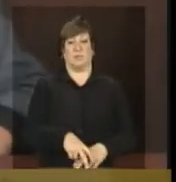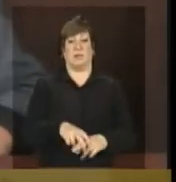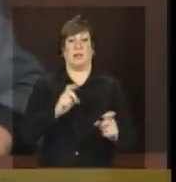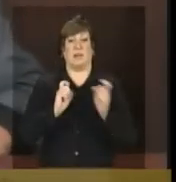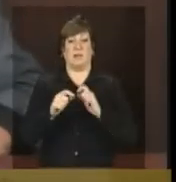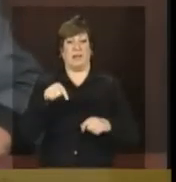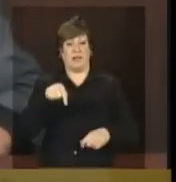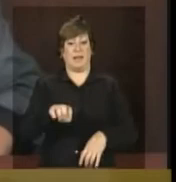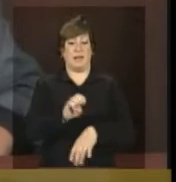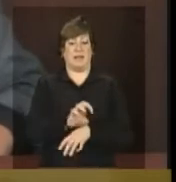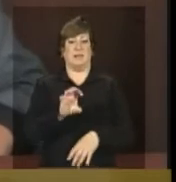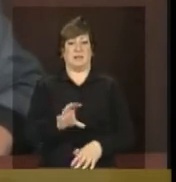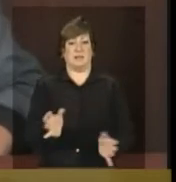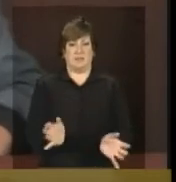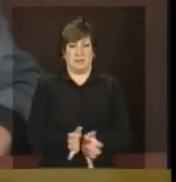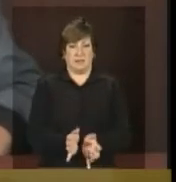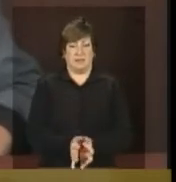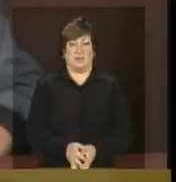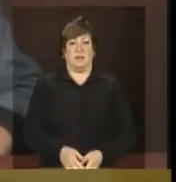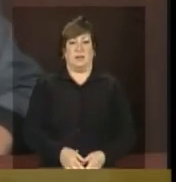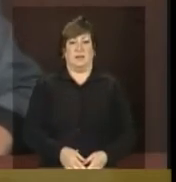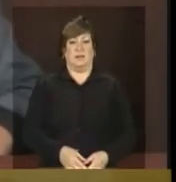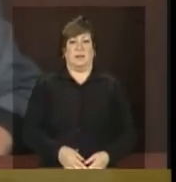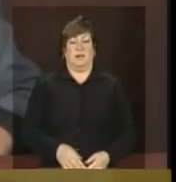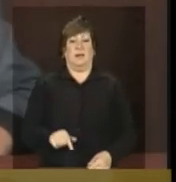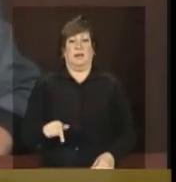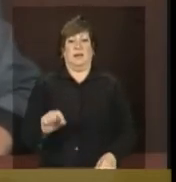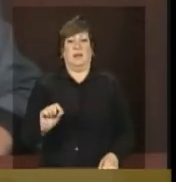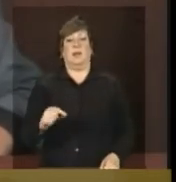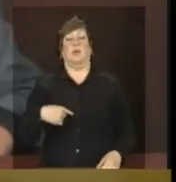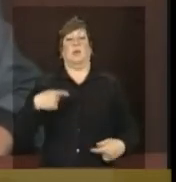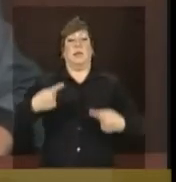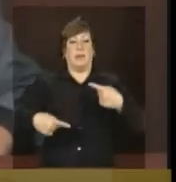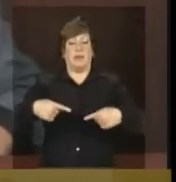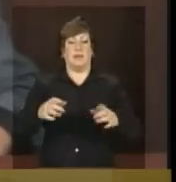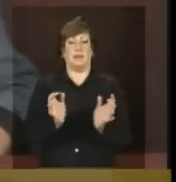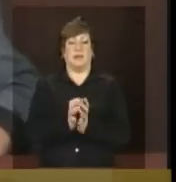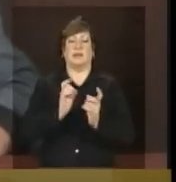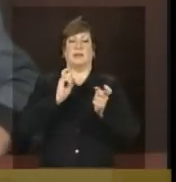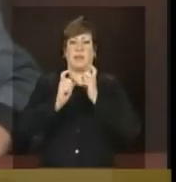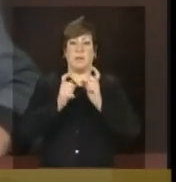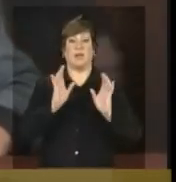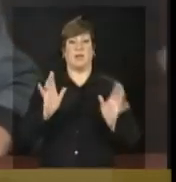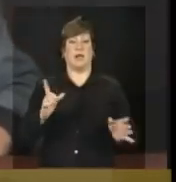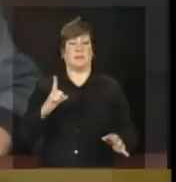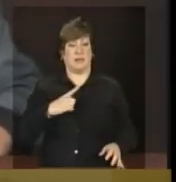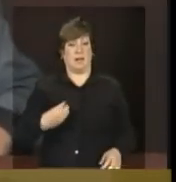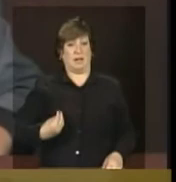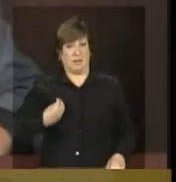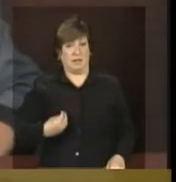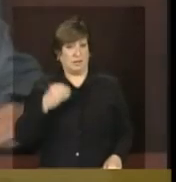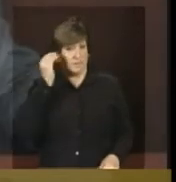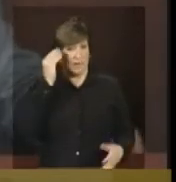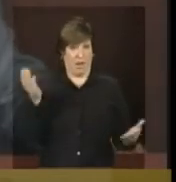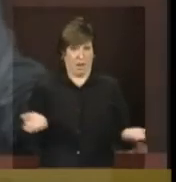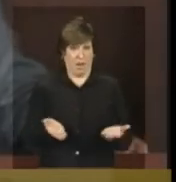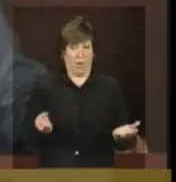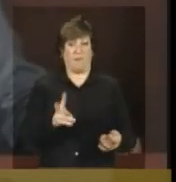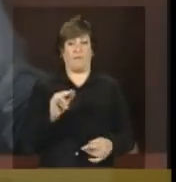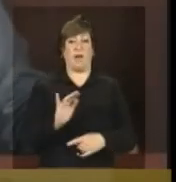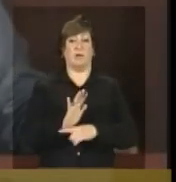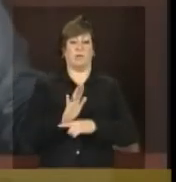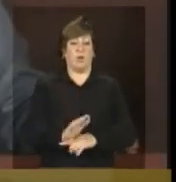neste Estado. O cadastramento ambiental rural já está no ar, em teste, e que vai possibilitar